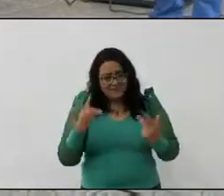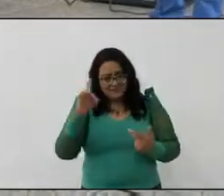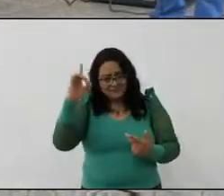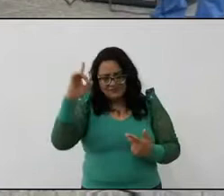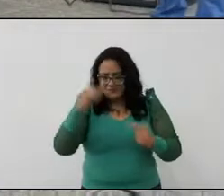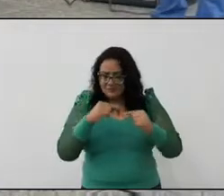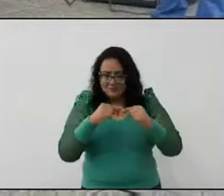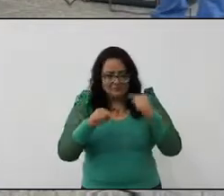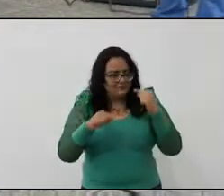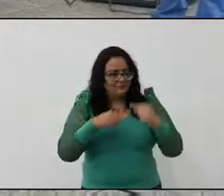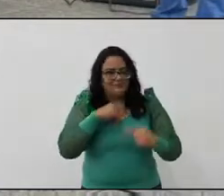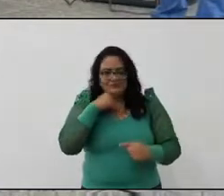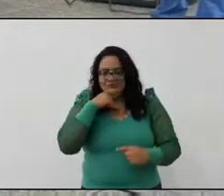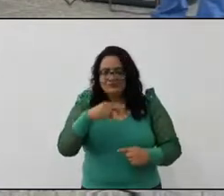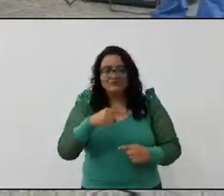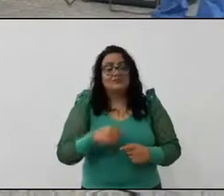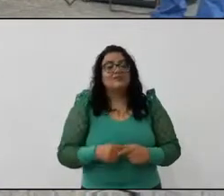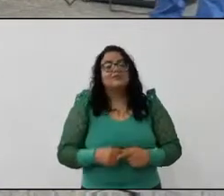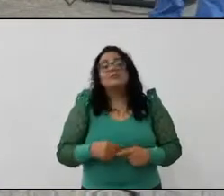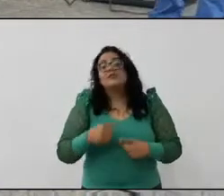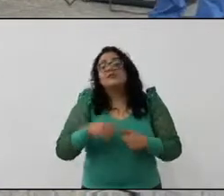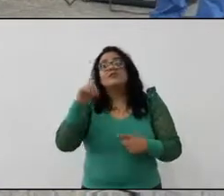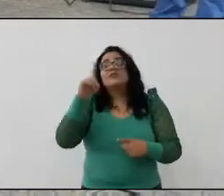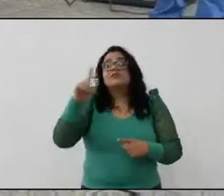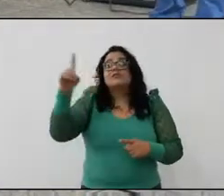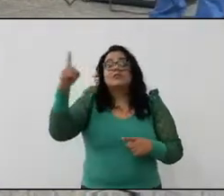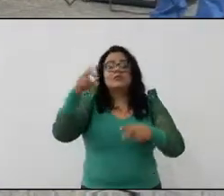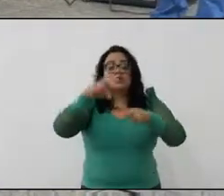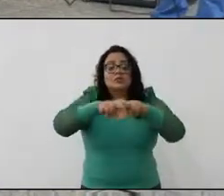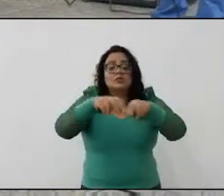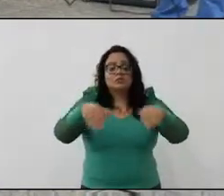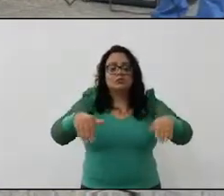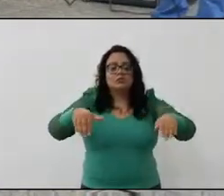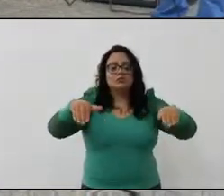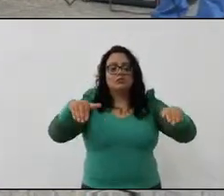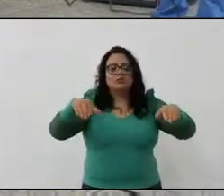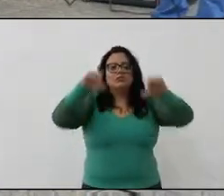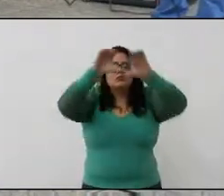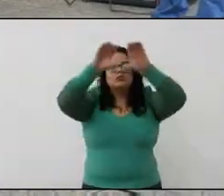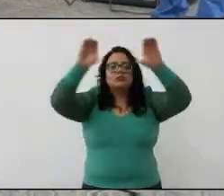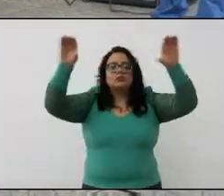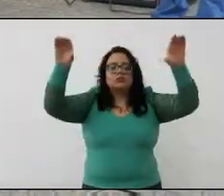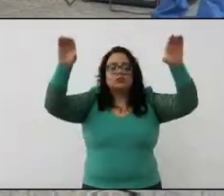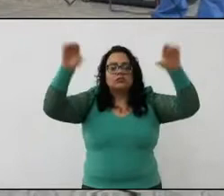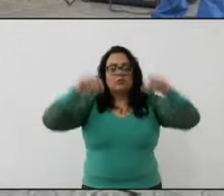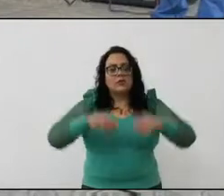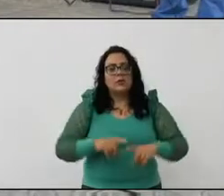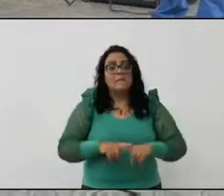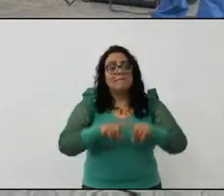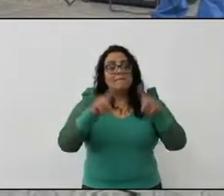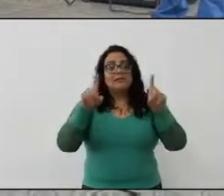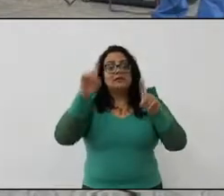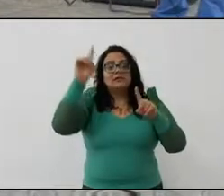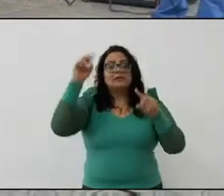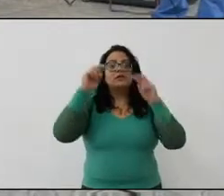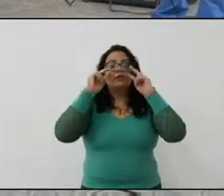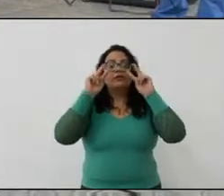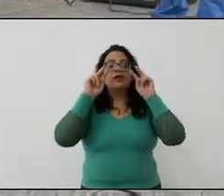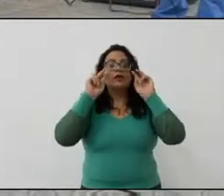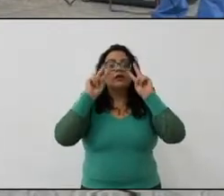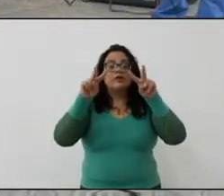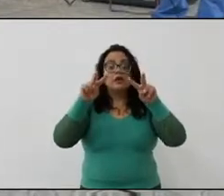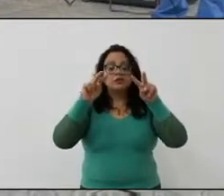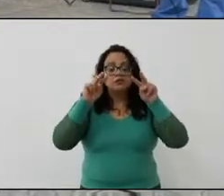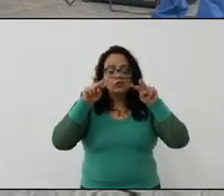Deus, que tem o seu trono nas alturas, mas se inclina